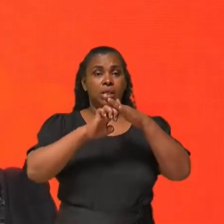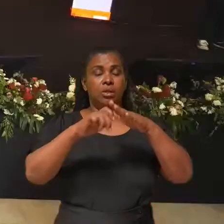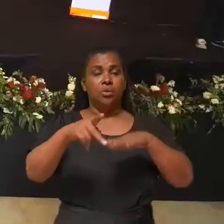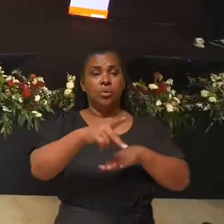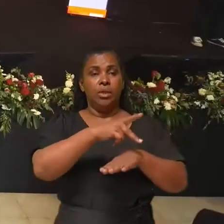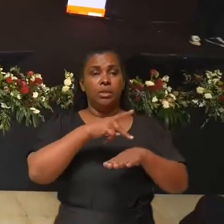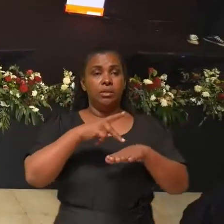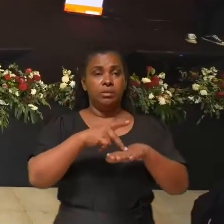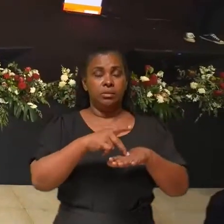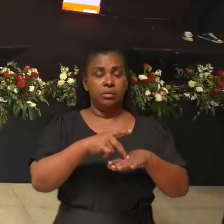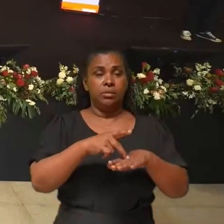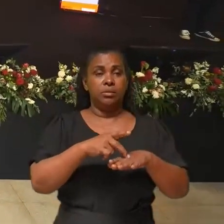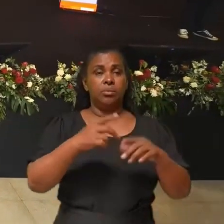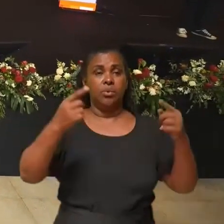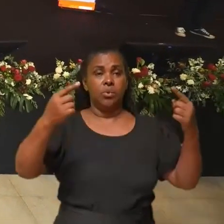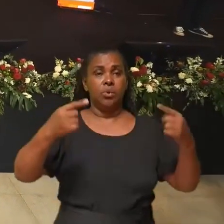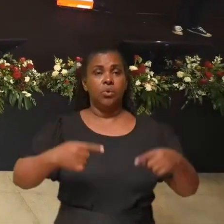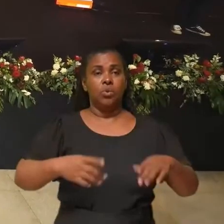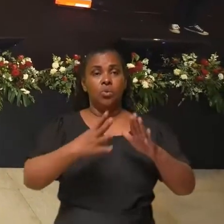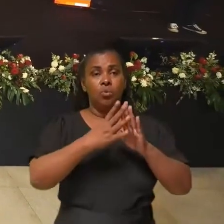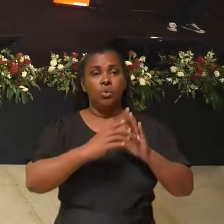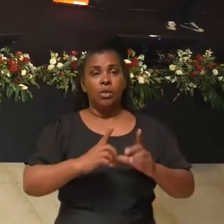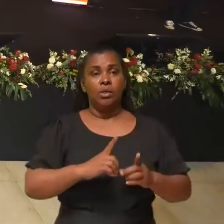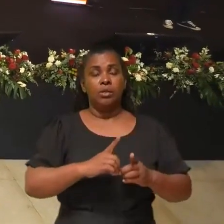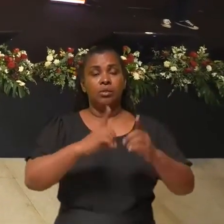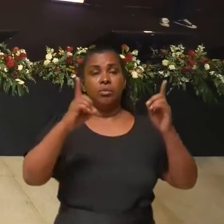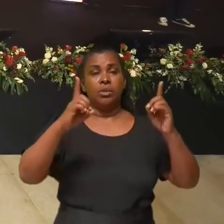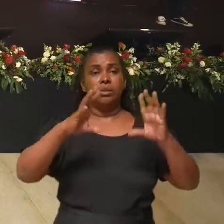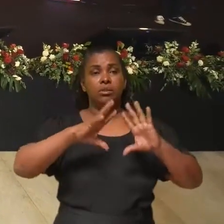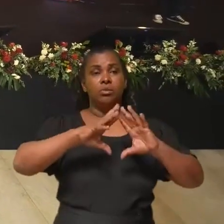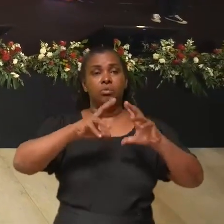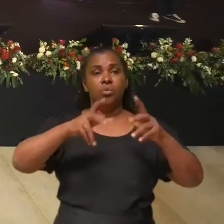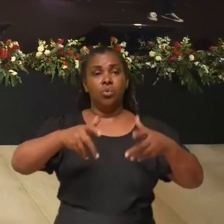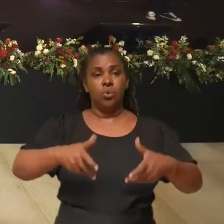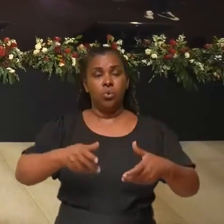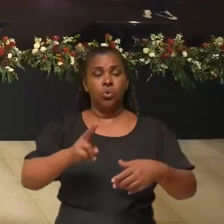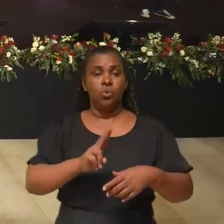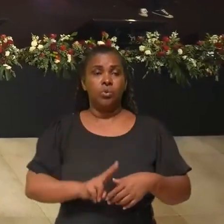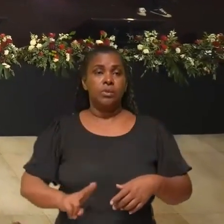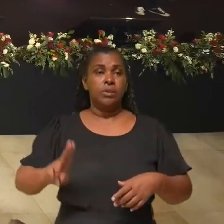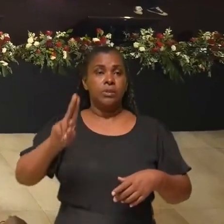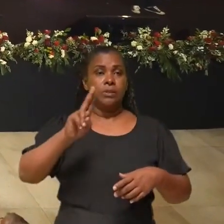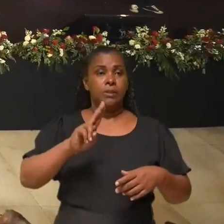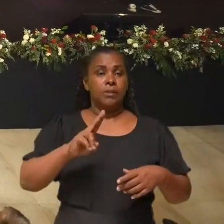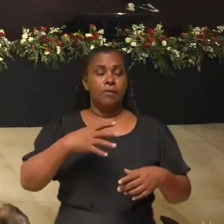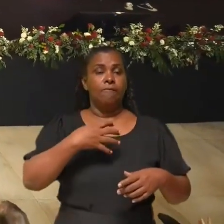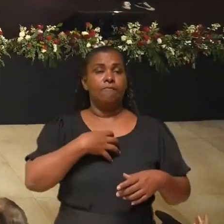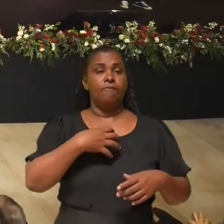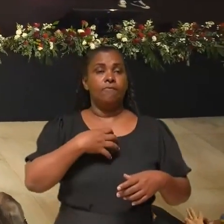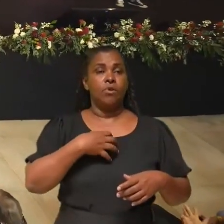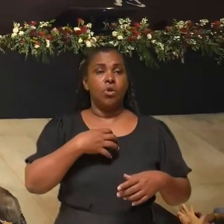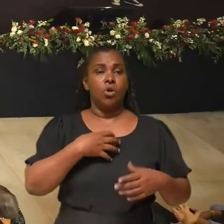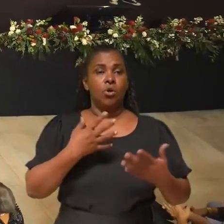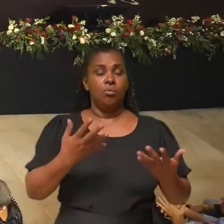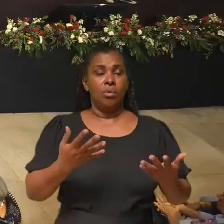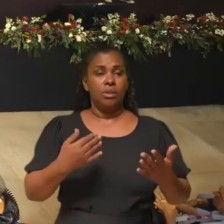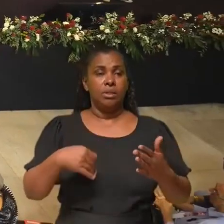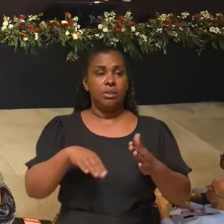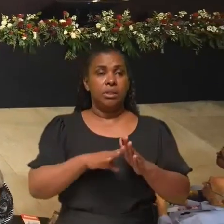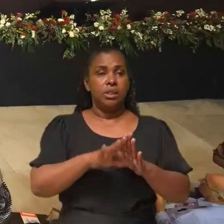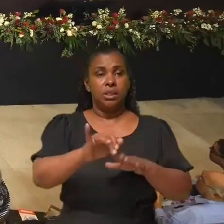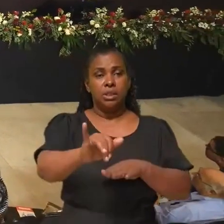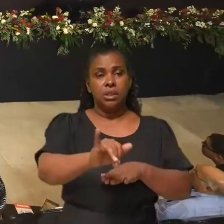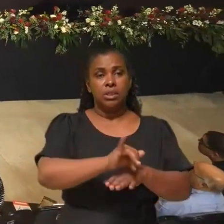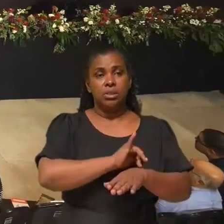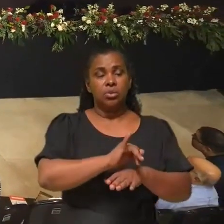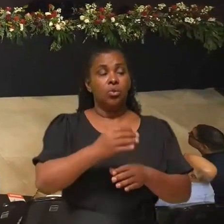de democracia no mundo, utilizando, portanto, da forma da chegada desses instrumentos como uma forma de